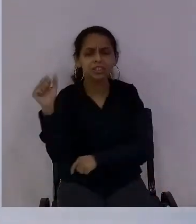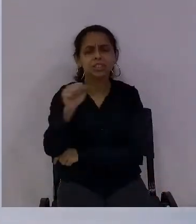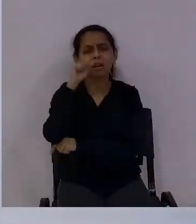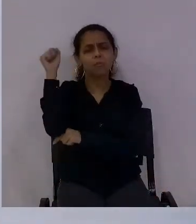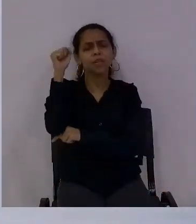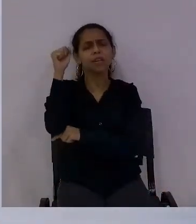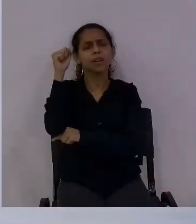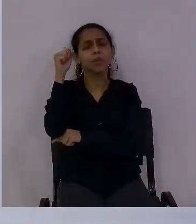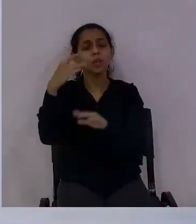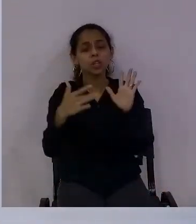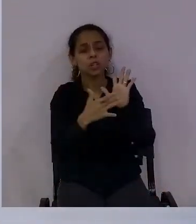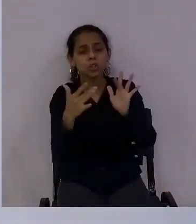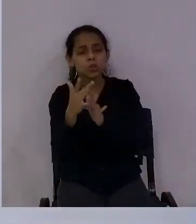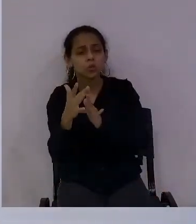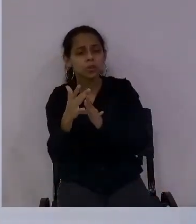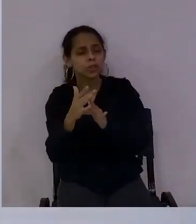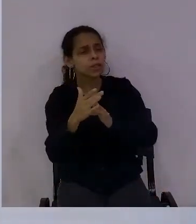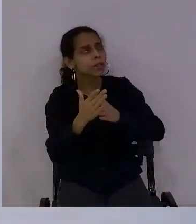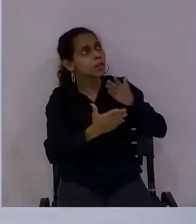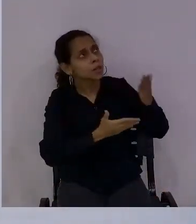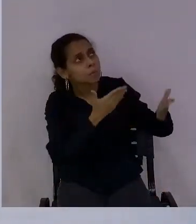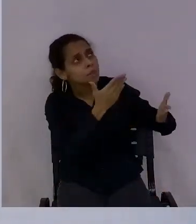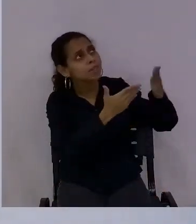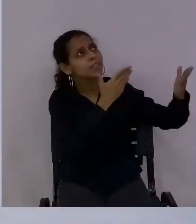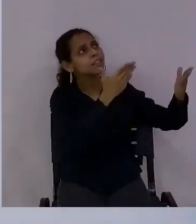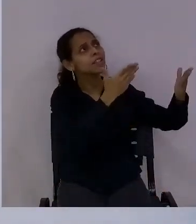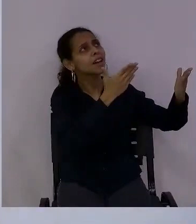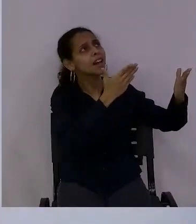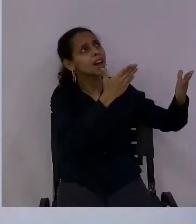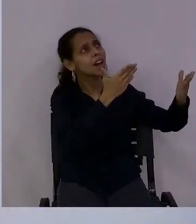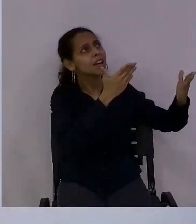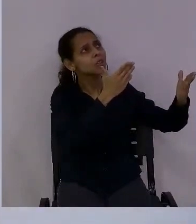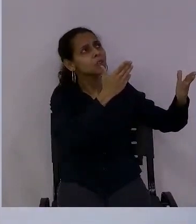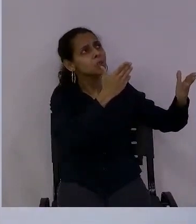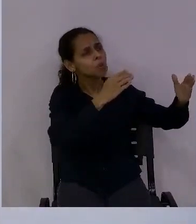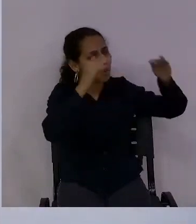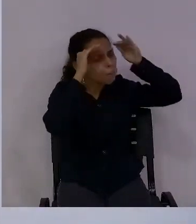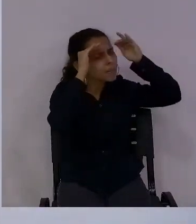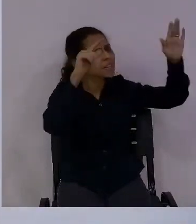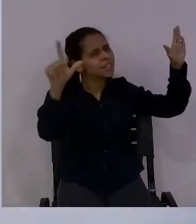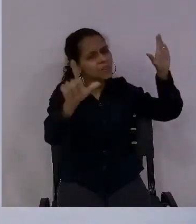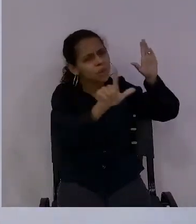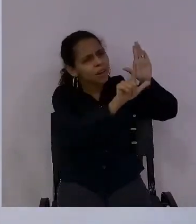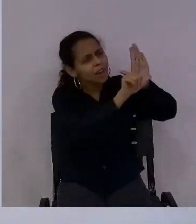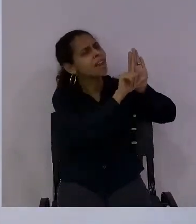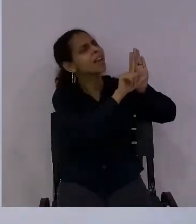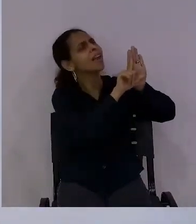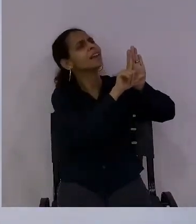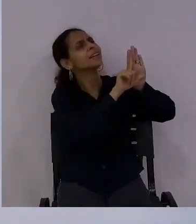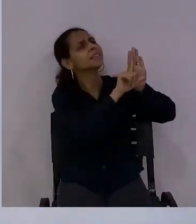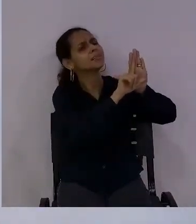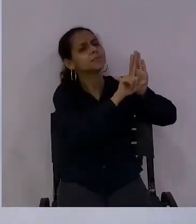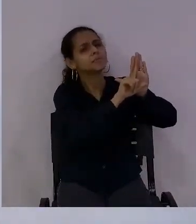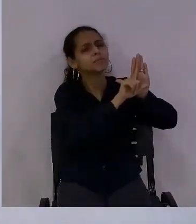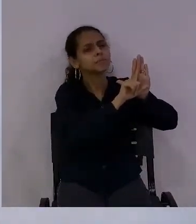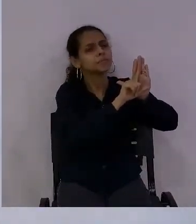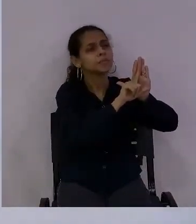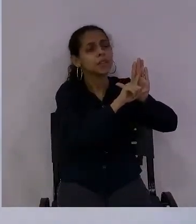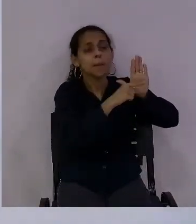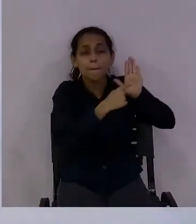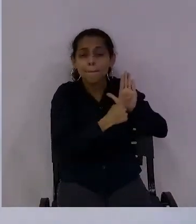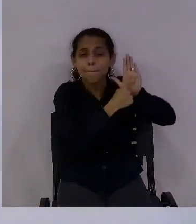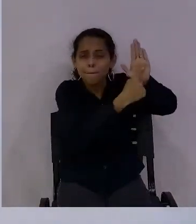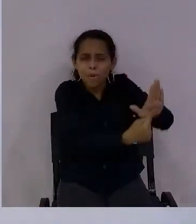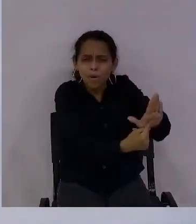sido apresentado em conformidade com a lei, dentro dos ritos que são próprios e característicos da origem do seu povo, mostra